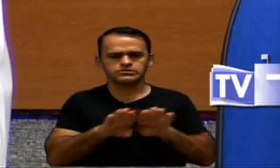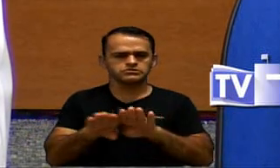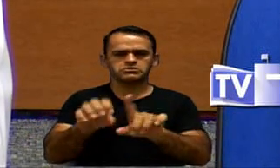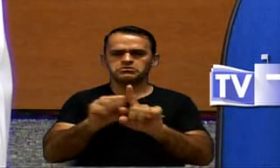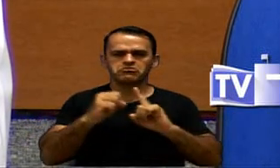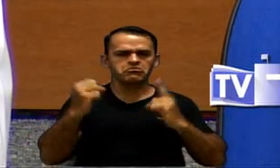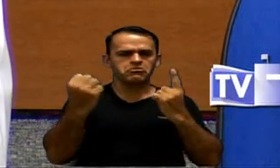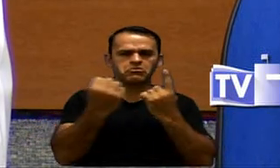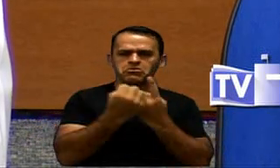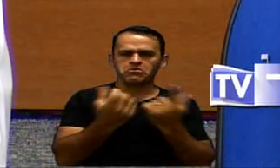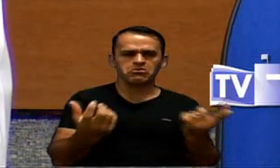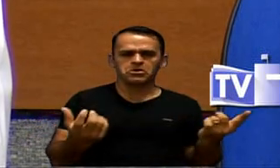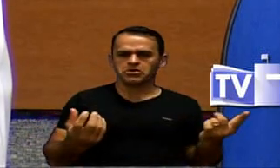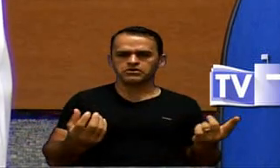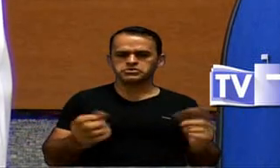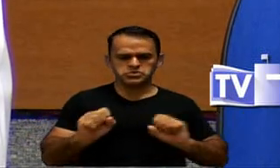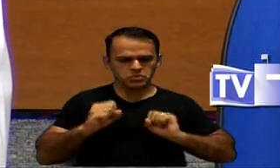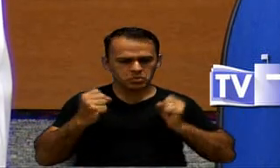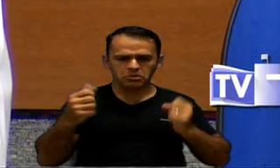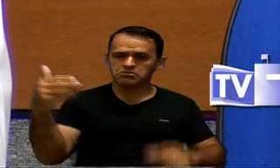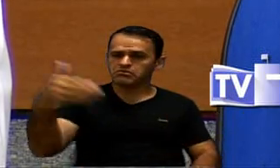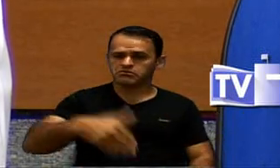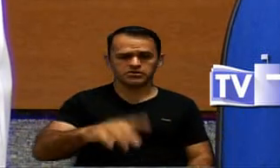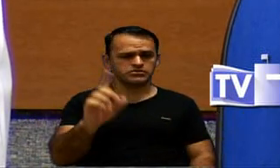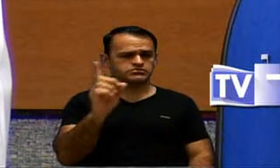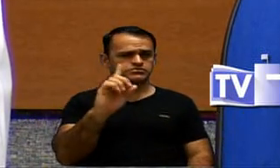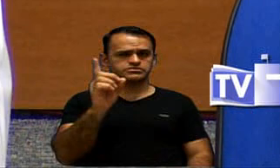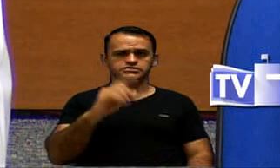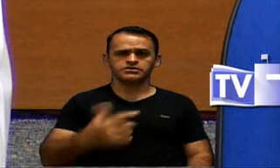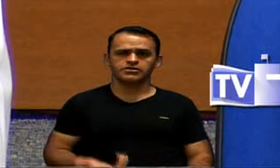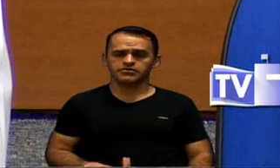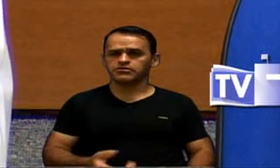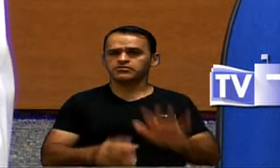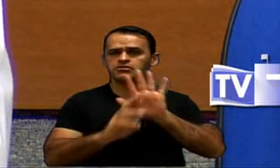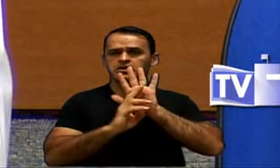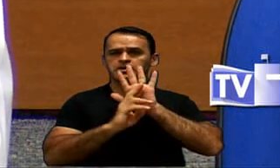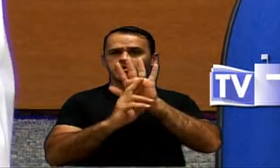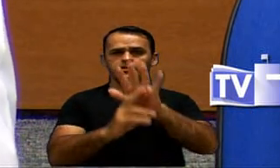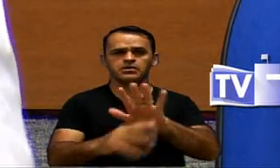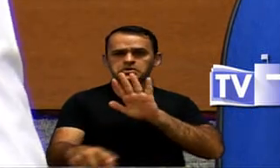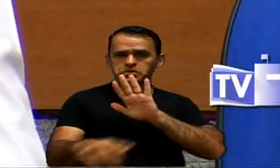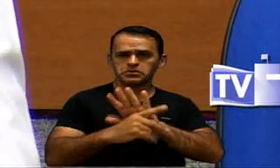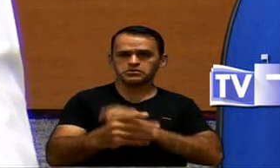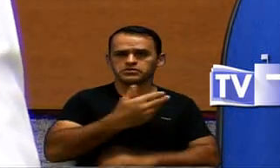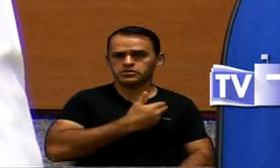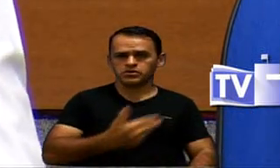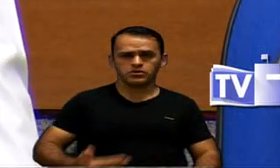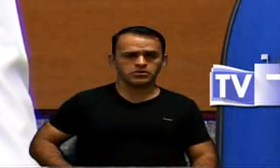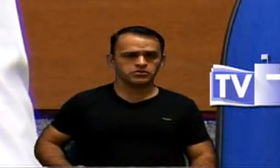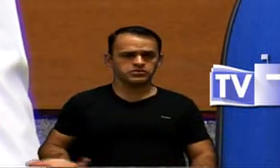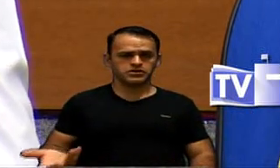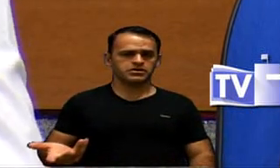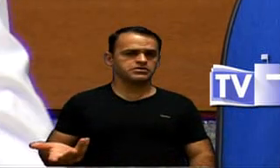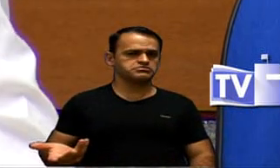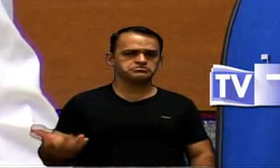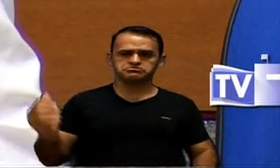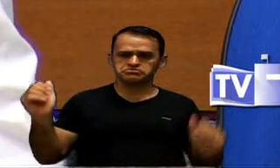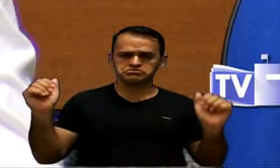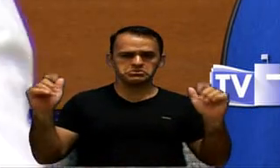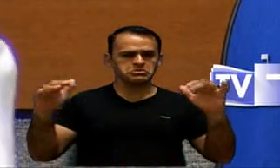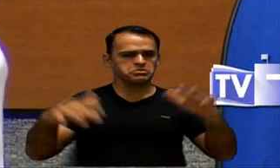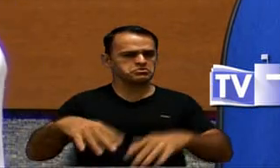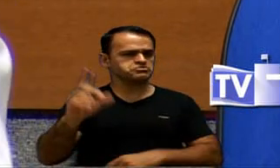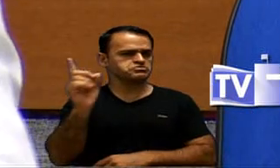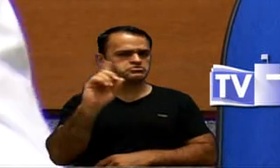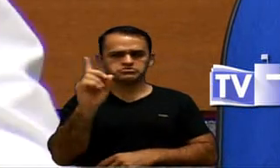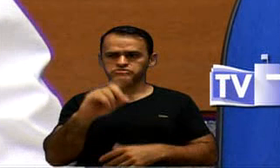Social não estar presente, pelo fato de representantes do governo municipal não virem